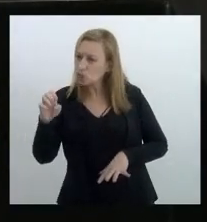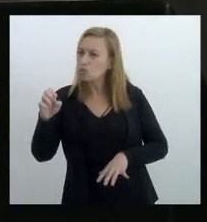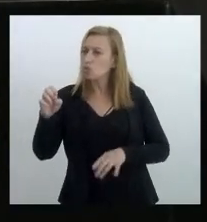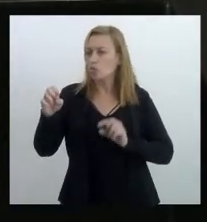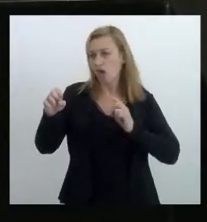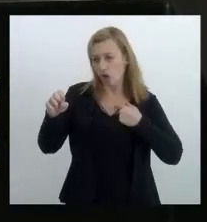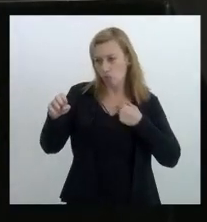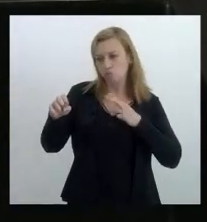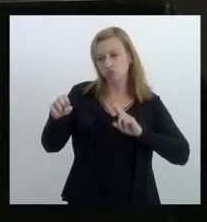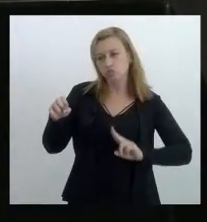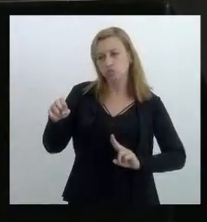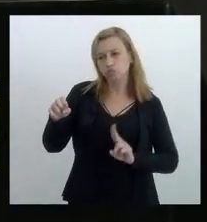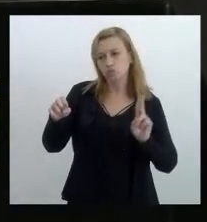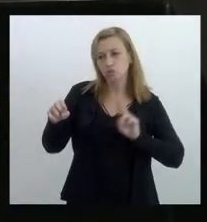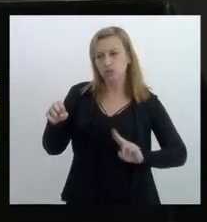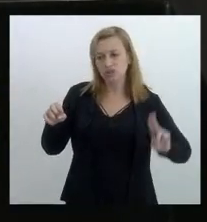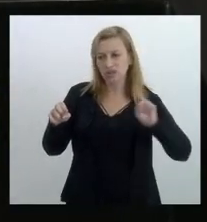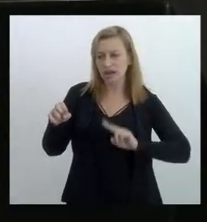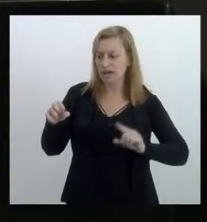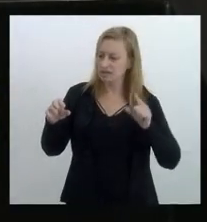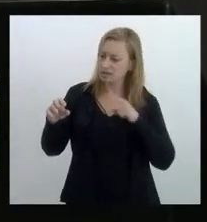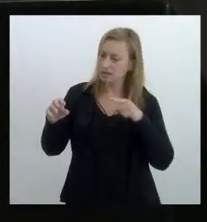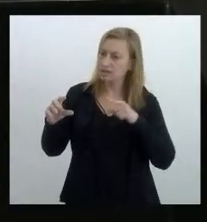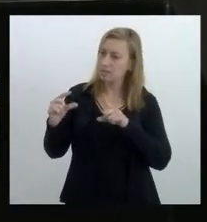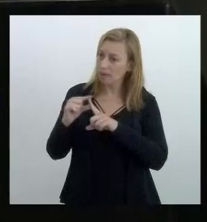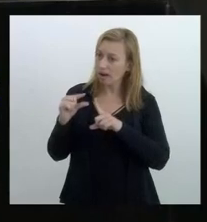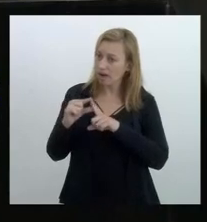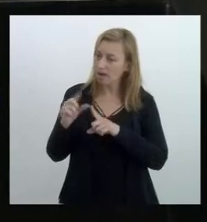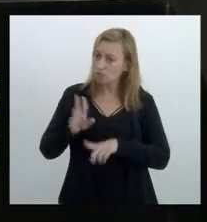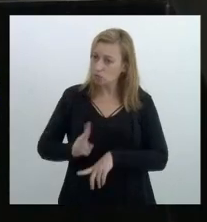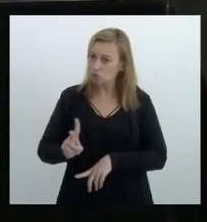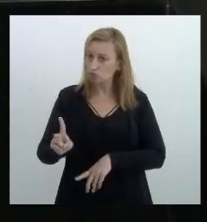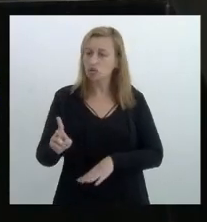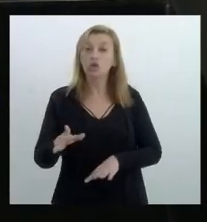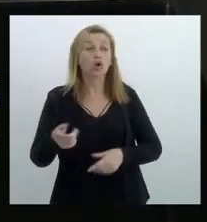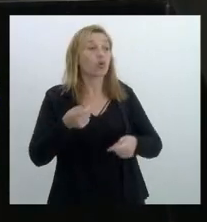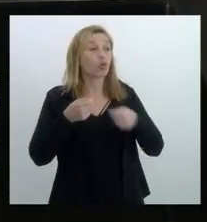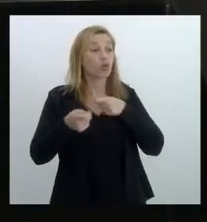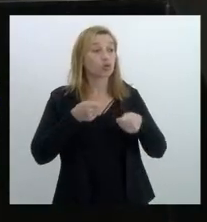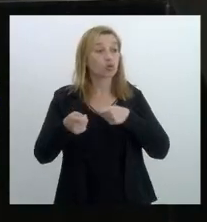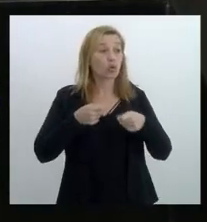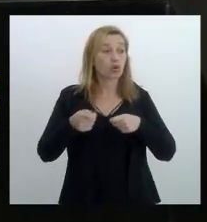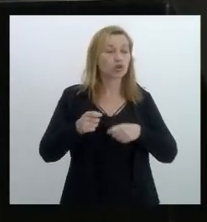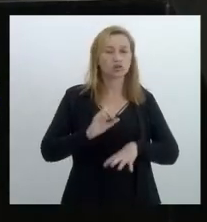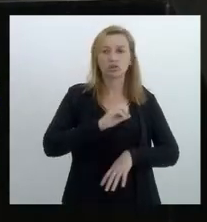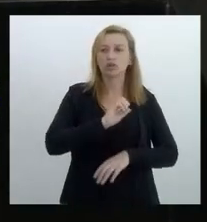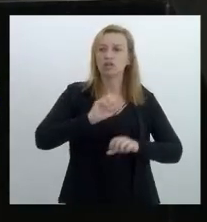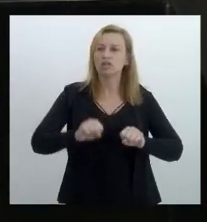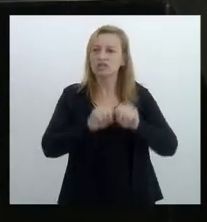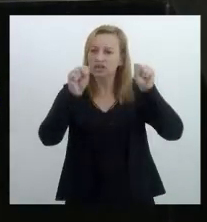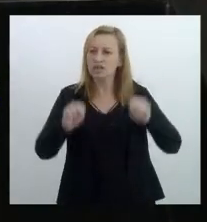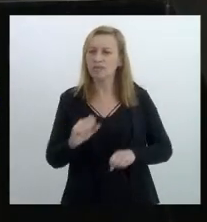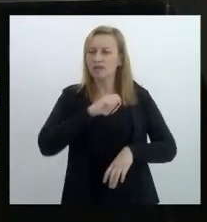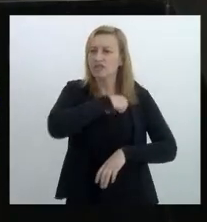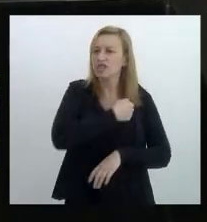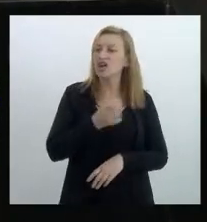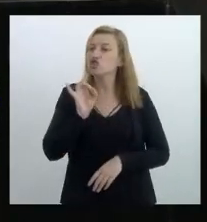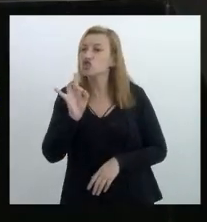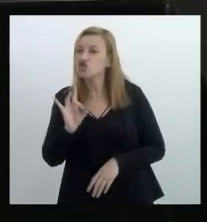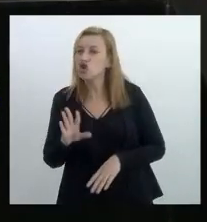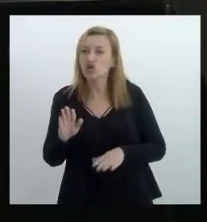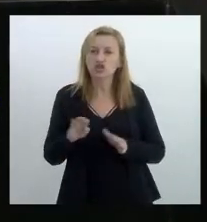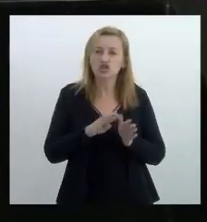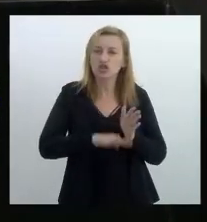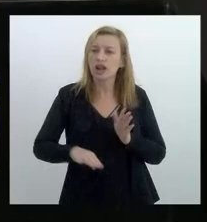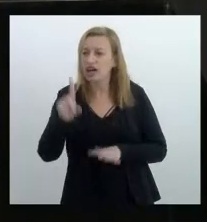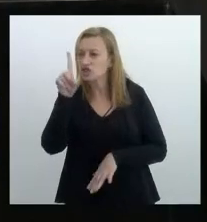ação do governo, a questão do controle do regime de recuperação fiscal é só tirar